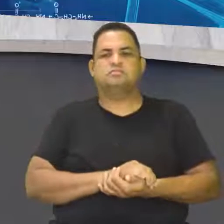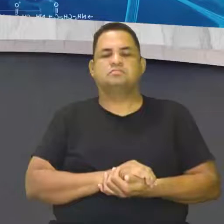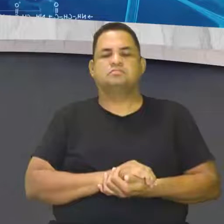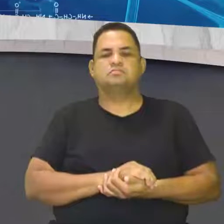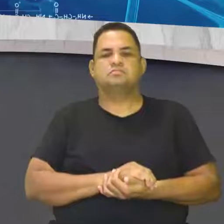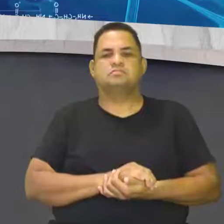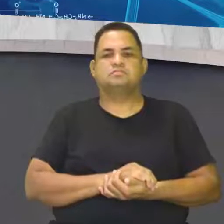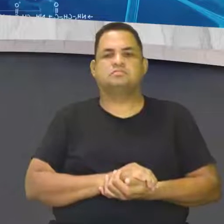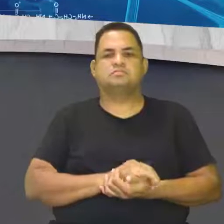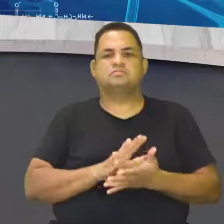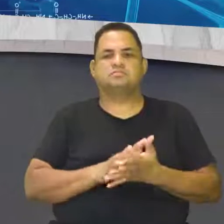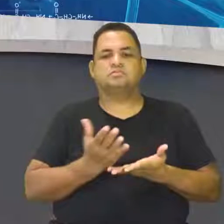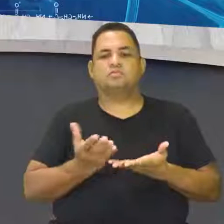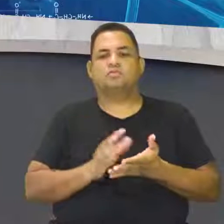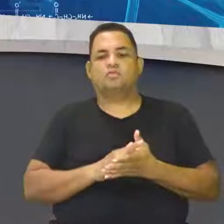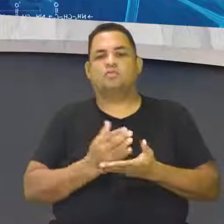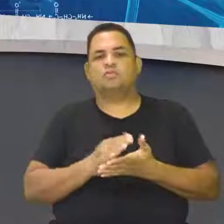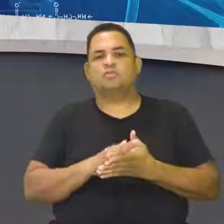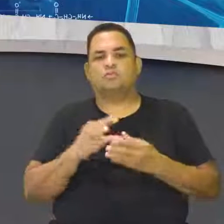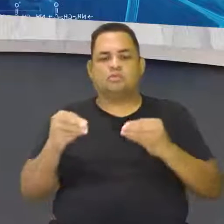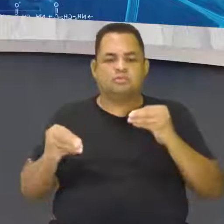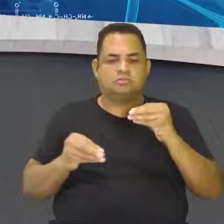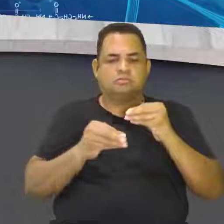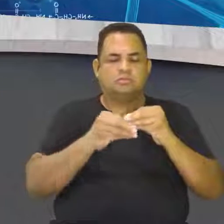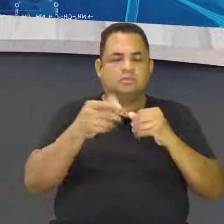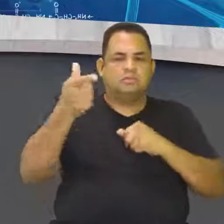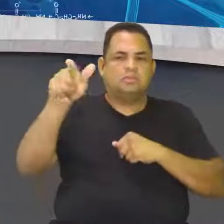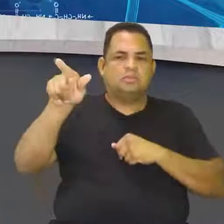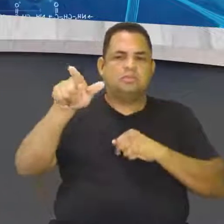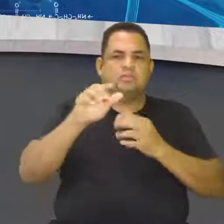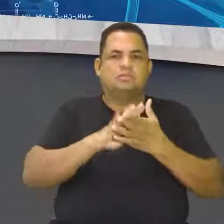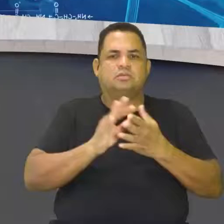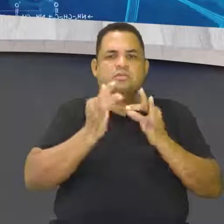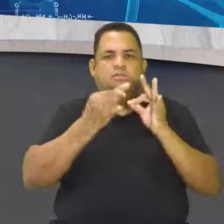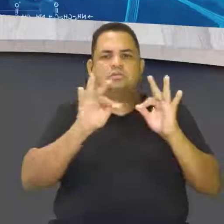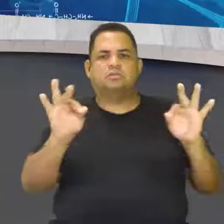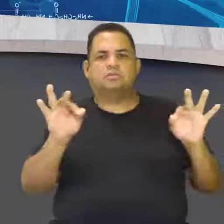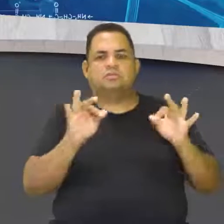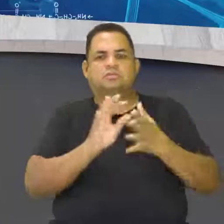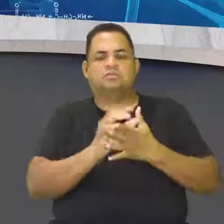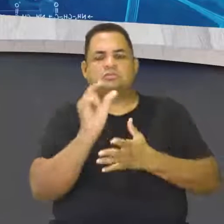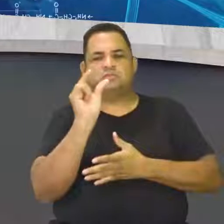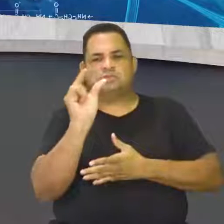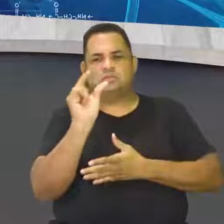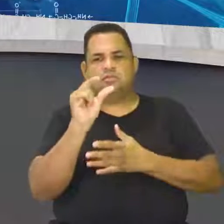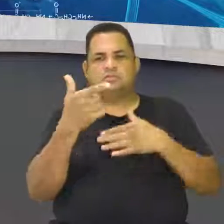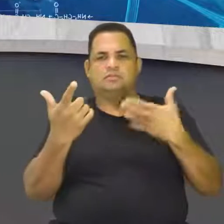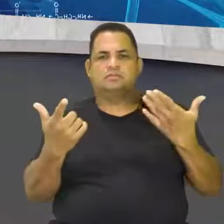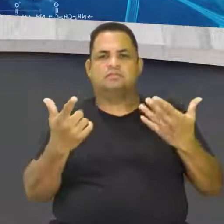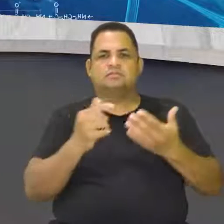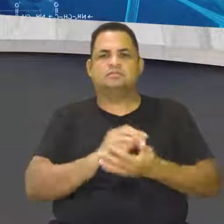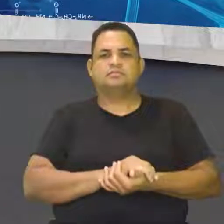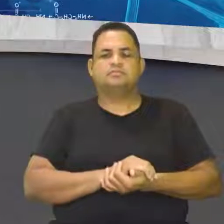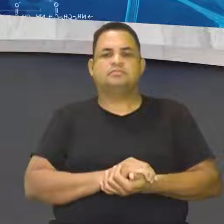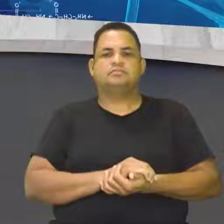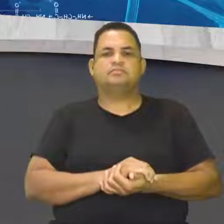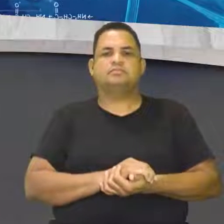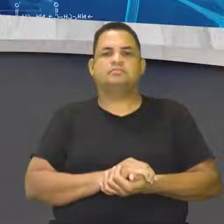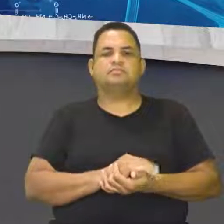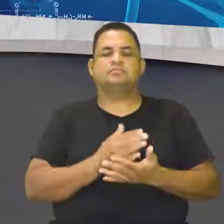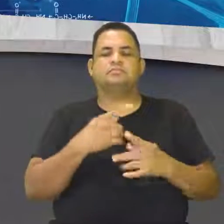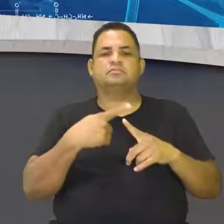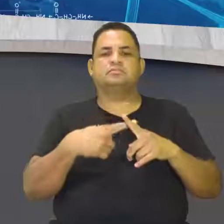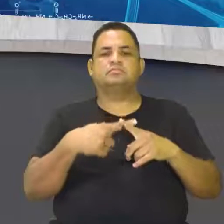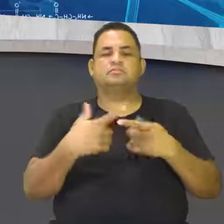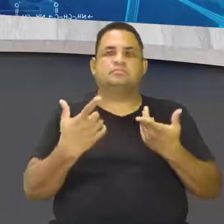Uma complementa a outra, às vezes por uma simples expressão, por uma simples palavra, ou